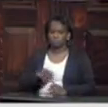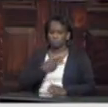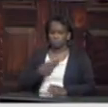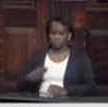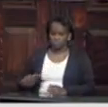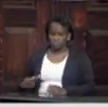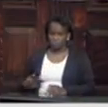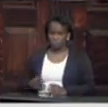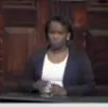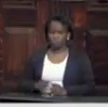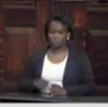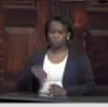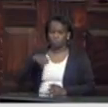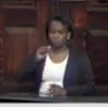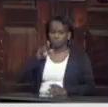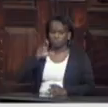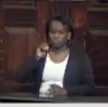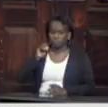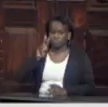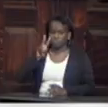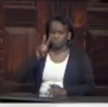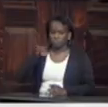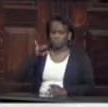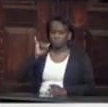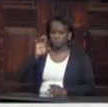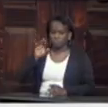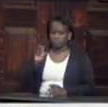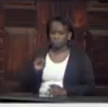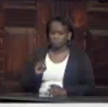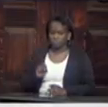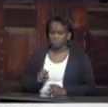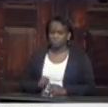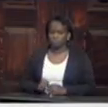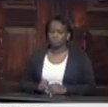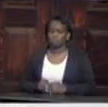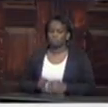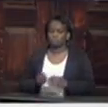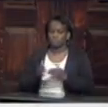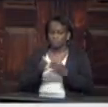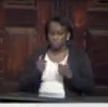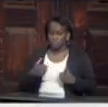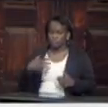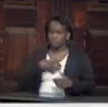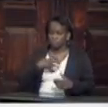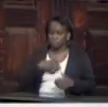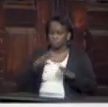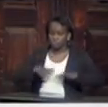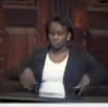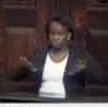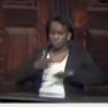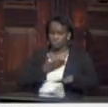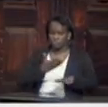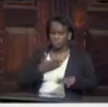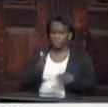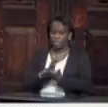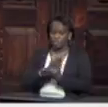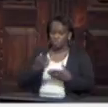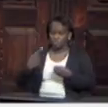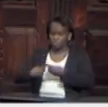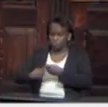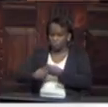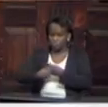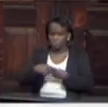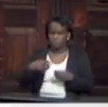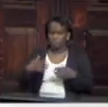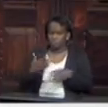Presidente, para encaminhar. Deputado Marcos Vinícius, para encaminhar. Presidente, só para pedir a sensibilidade dos colegas, alguns municípios do interior,